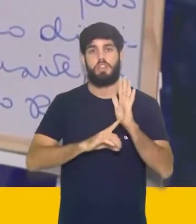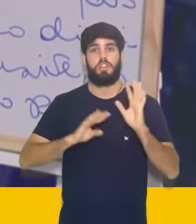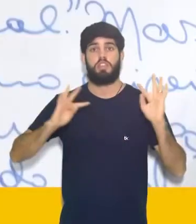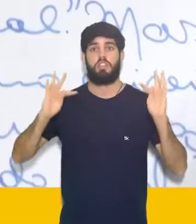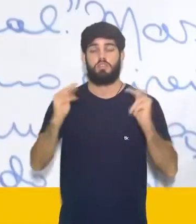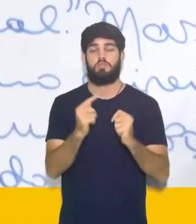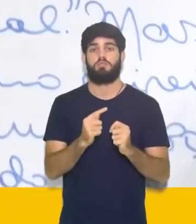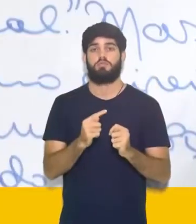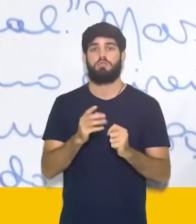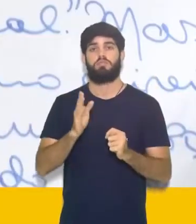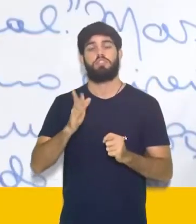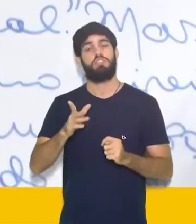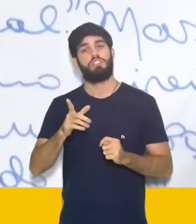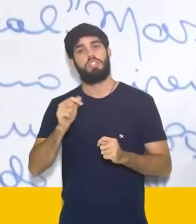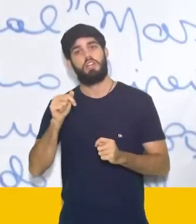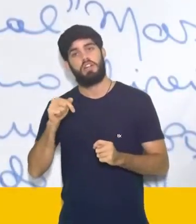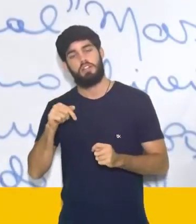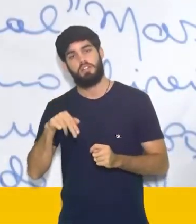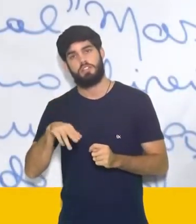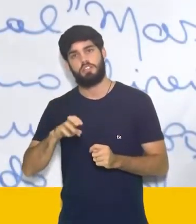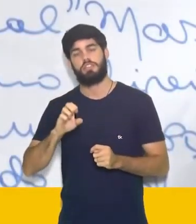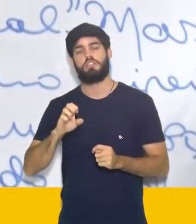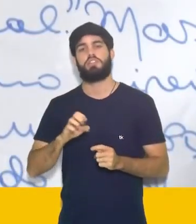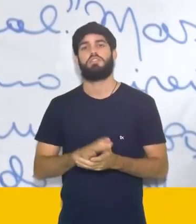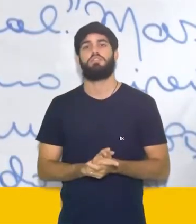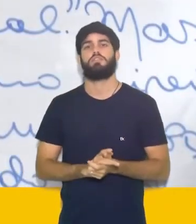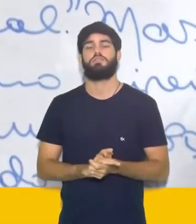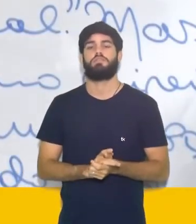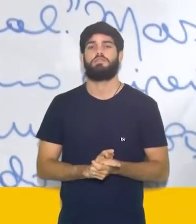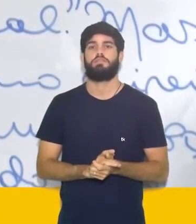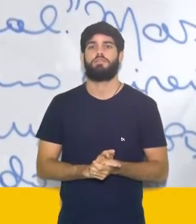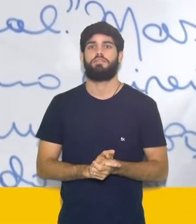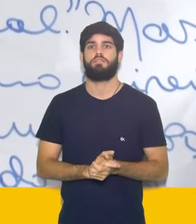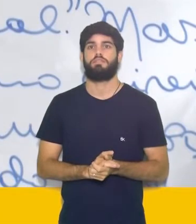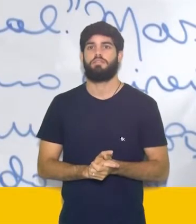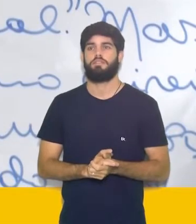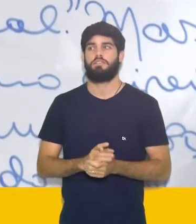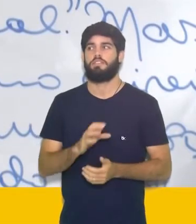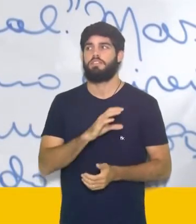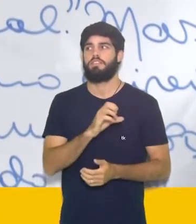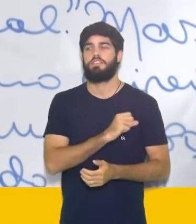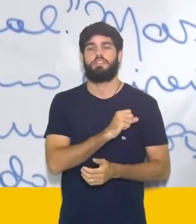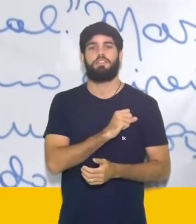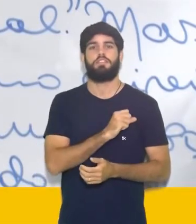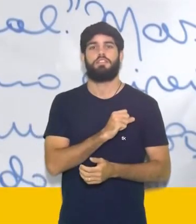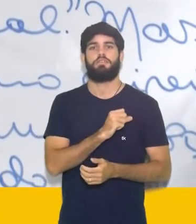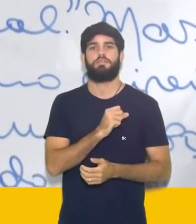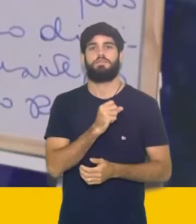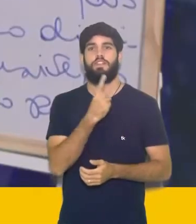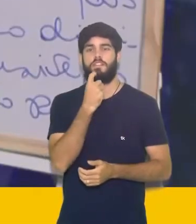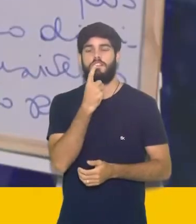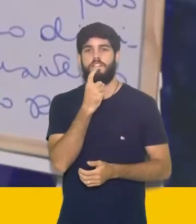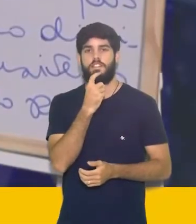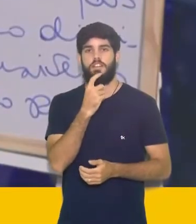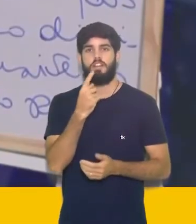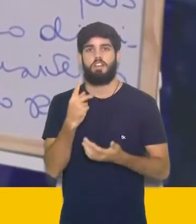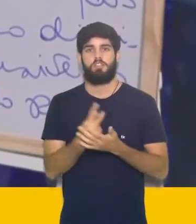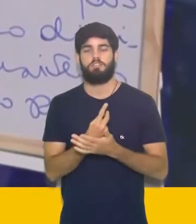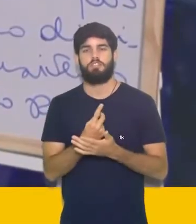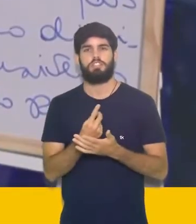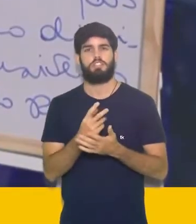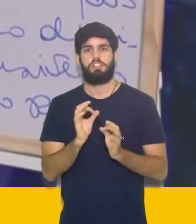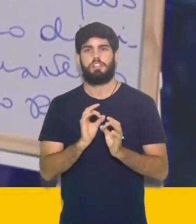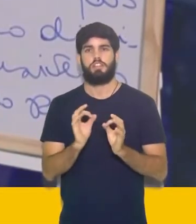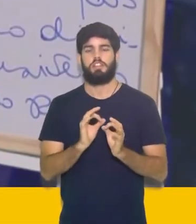já que... Então, fechei. Vou agora pro lápis vermelho. Adoro vermelho. Não é para corrigir e dizer que